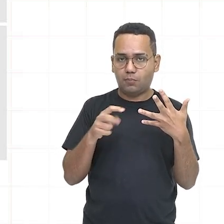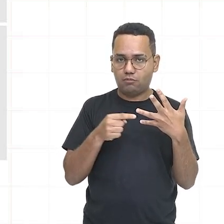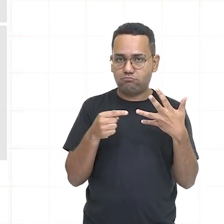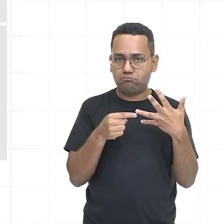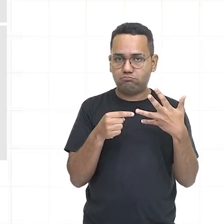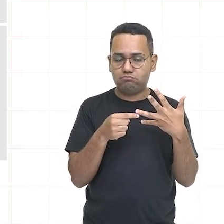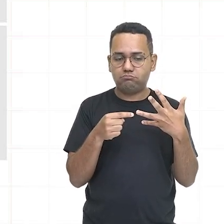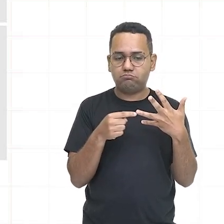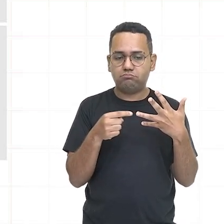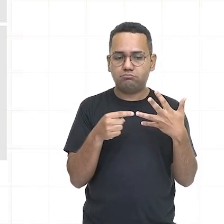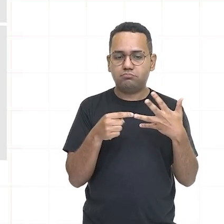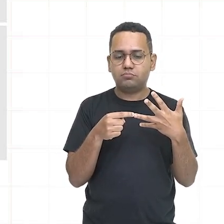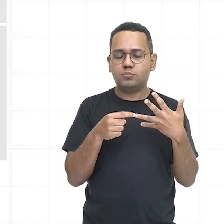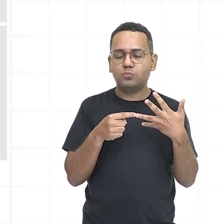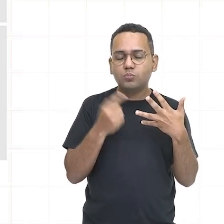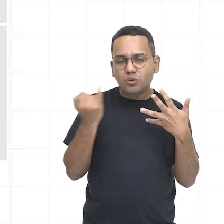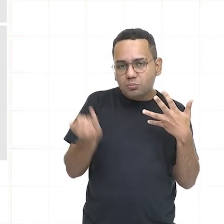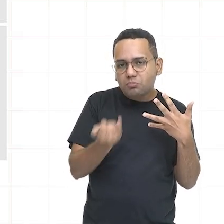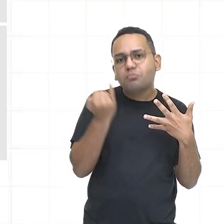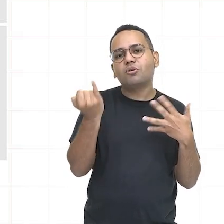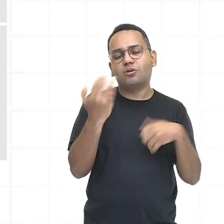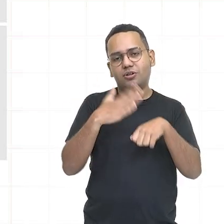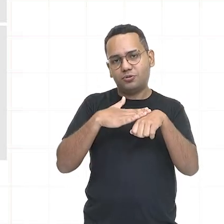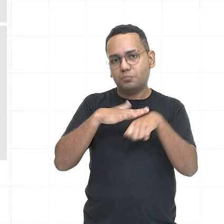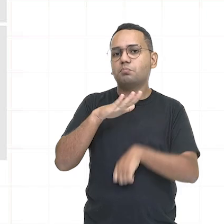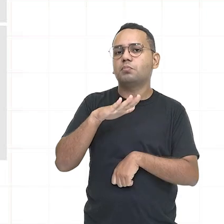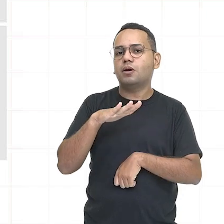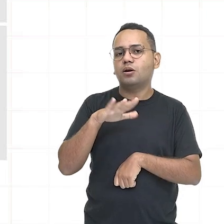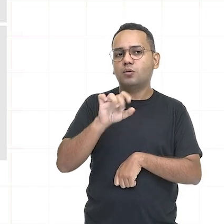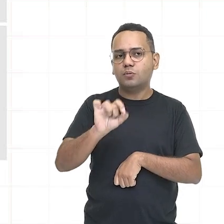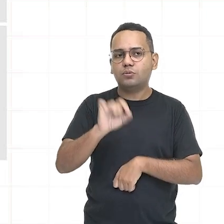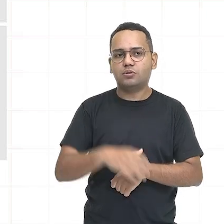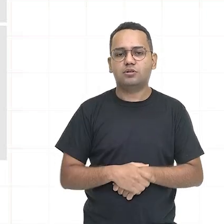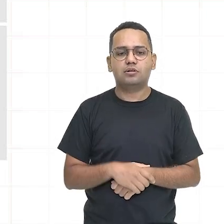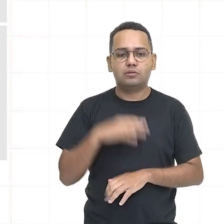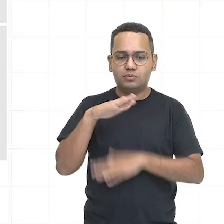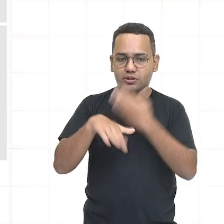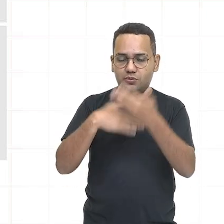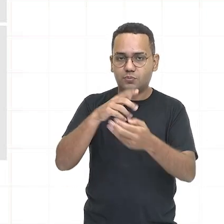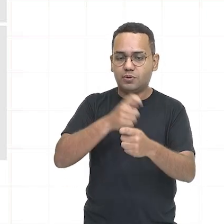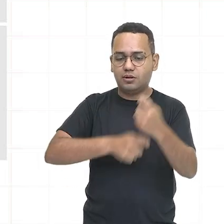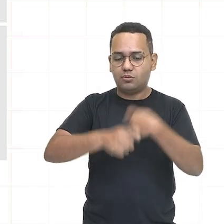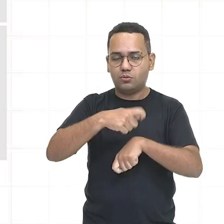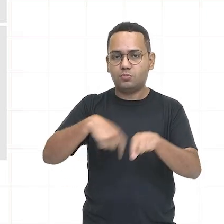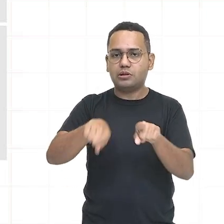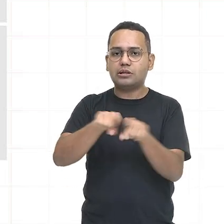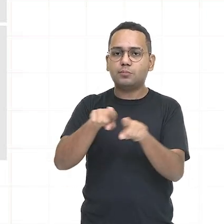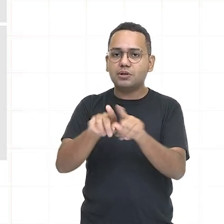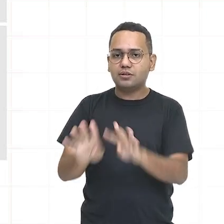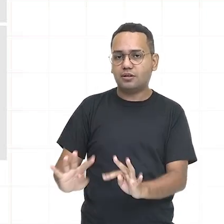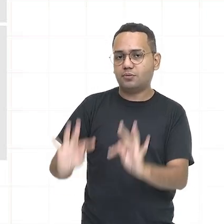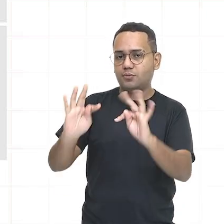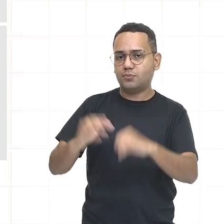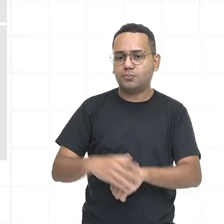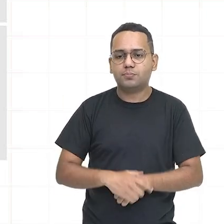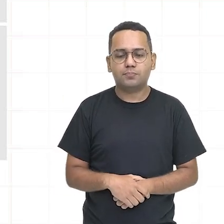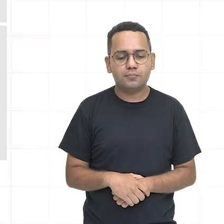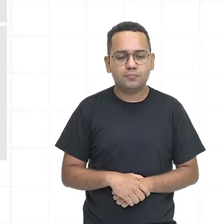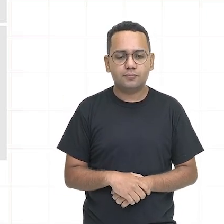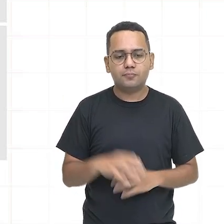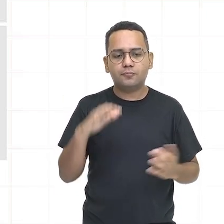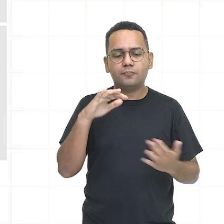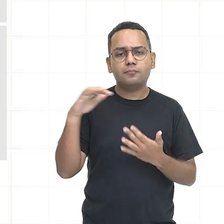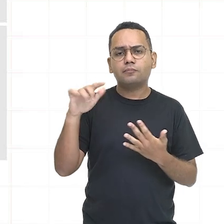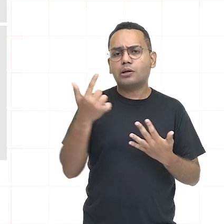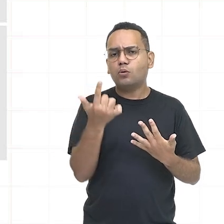vai ser uma das principais em relação a desenvolver cada vez mais a tecnologia. Outros aspectos